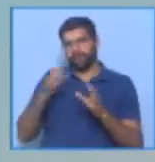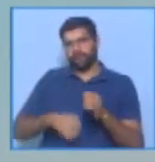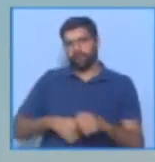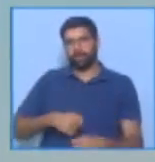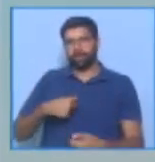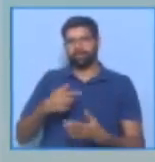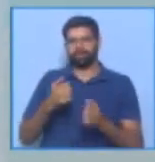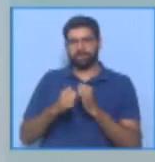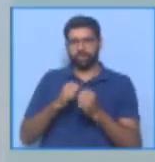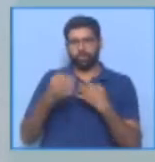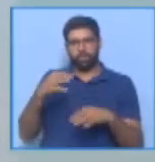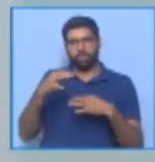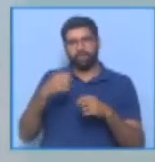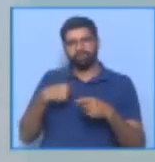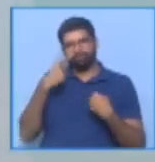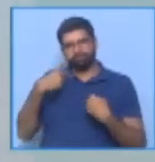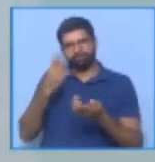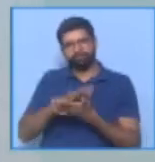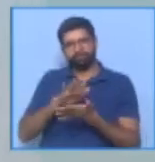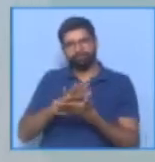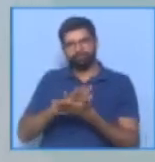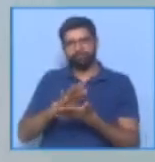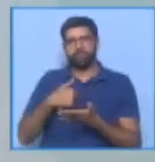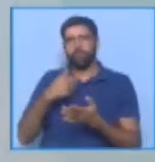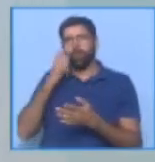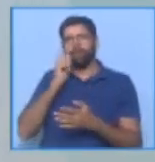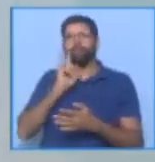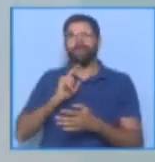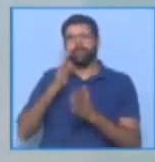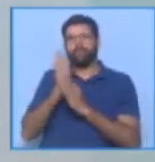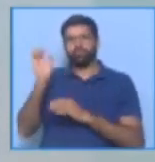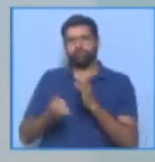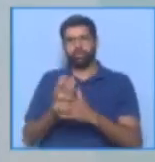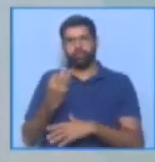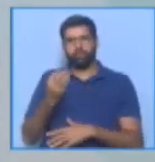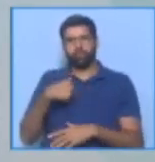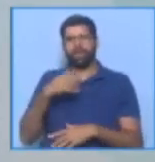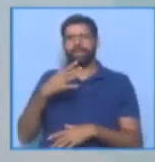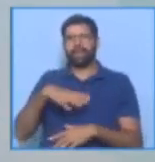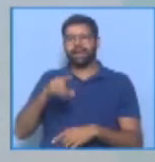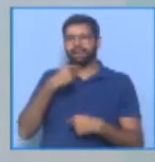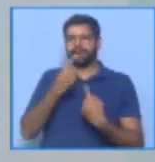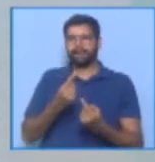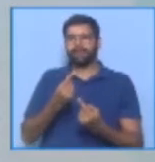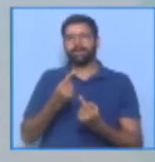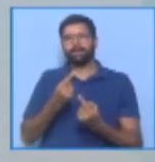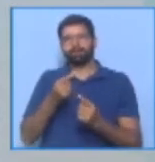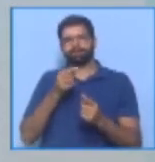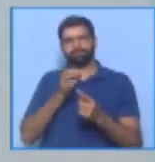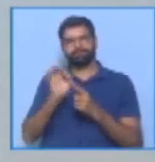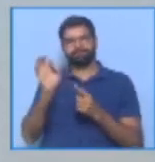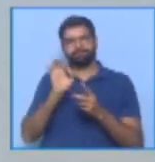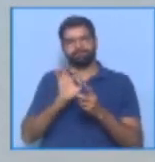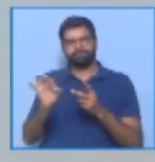este documento, Homem e Mulher os Criou. Tenta a Igreja Católica e quer definir a especificidade